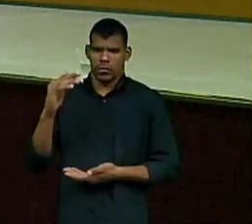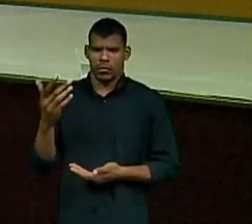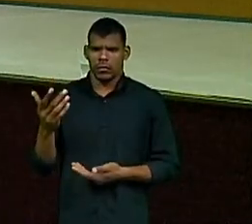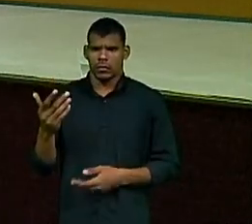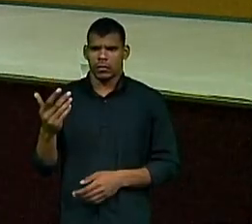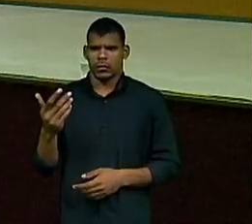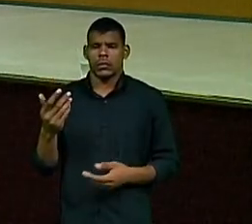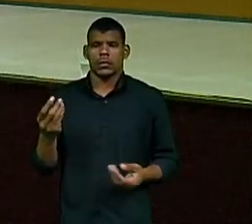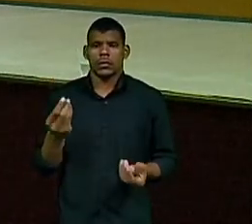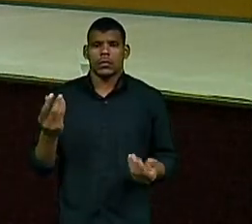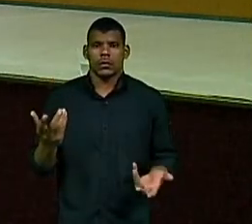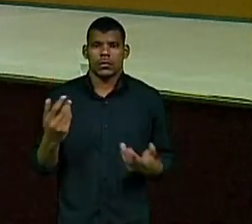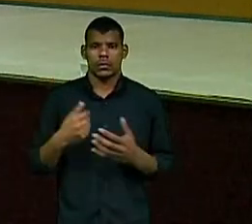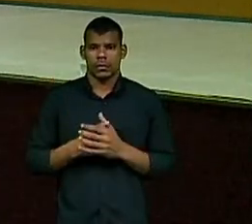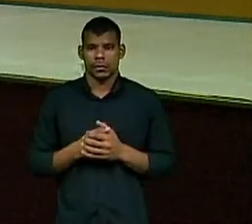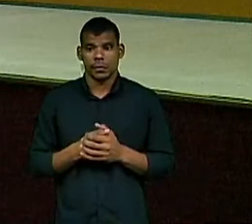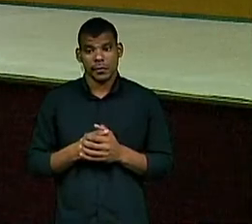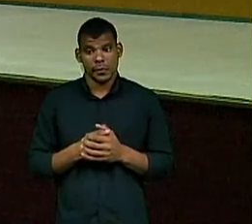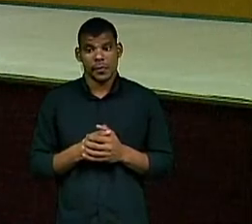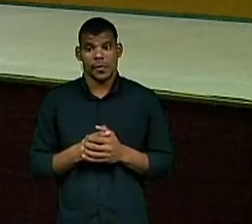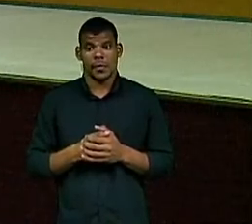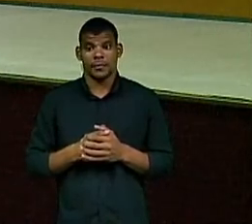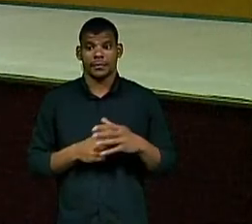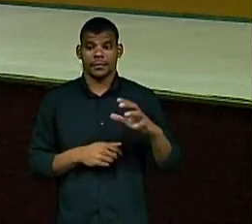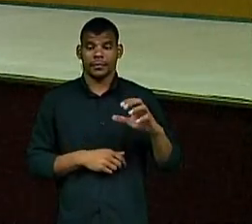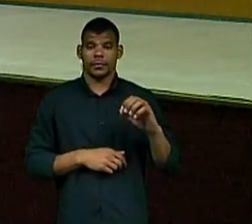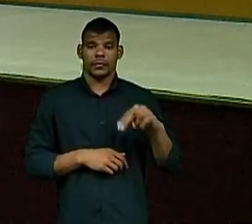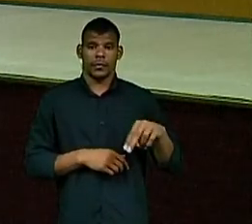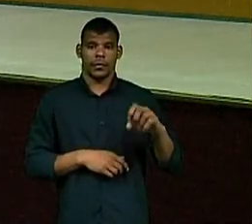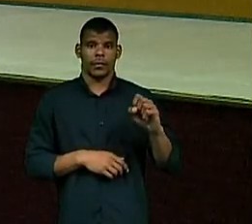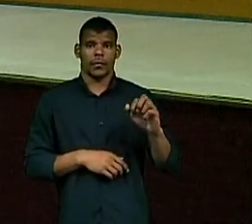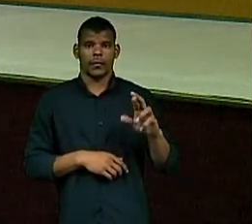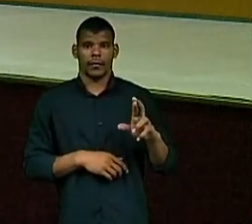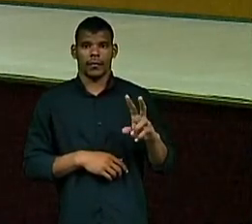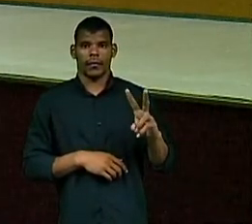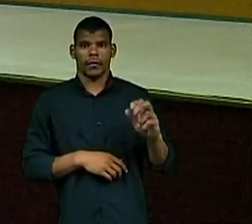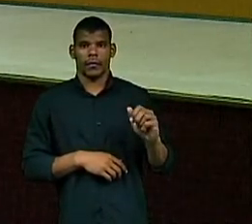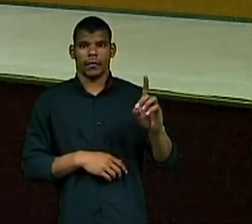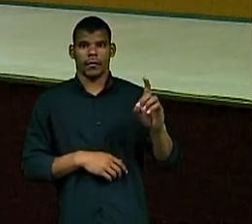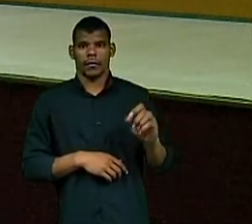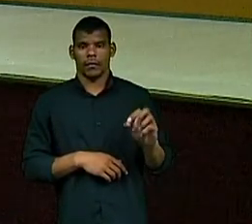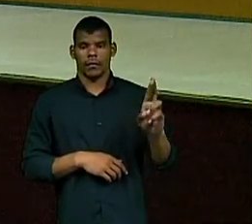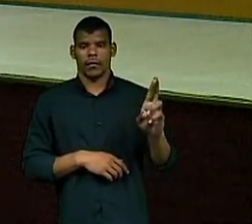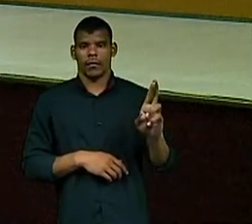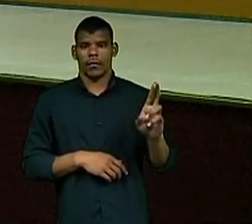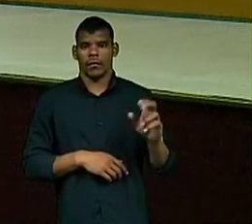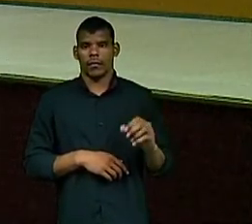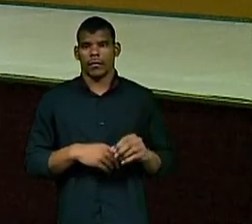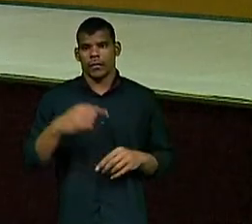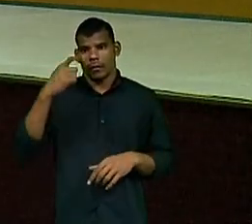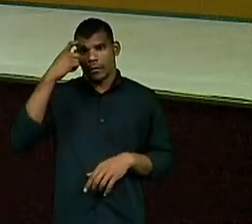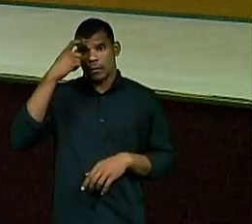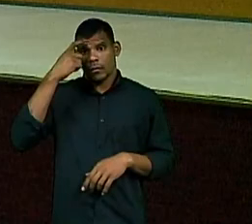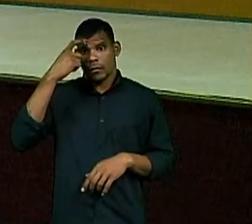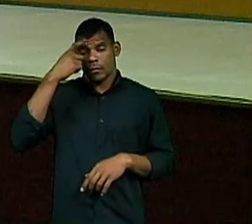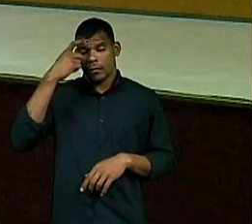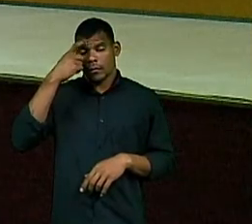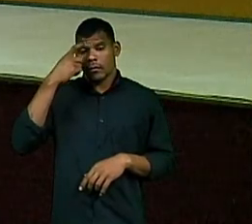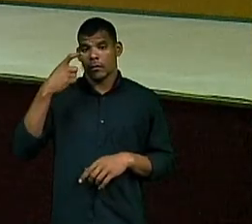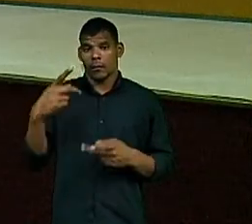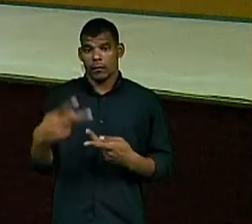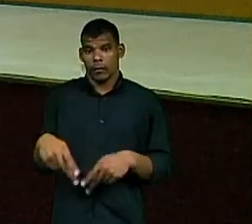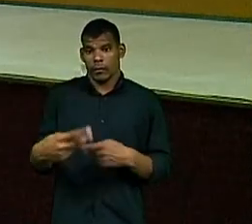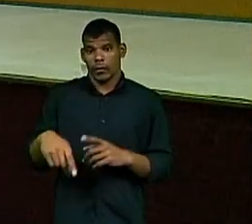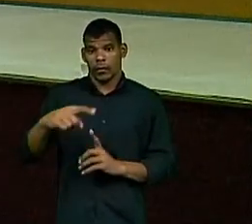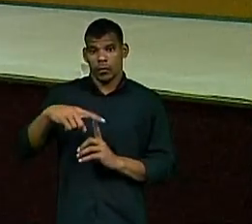conservador é aquela pessoa que provavelmente está muito satisfeito com o modo de viver de pensar de produzir que é conservar